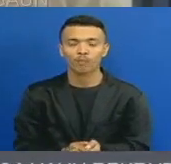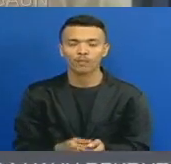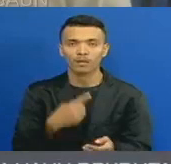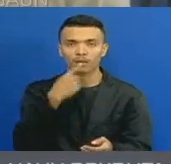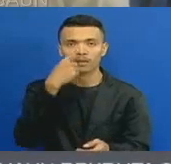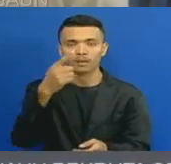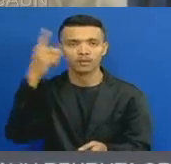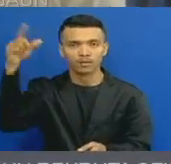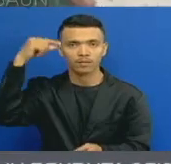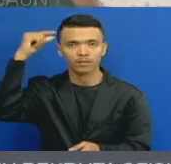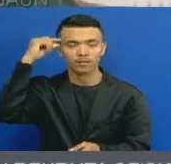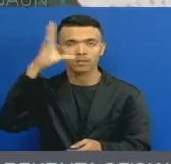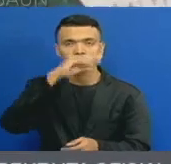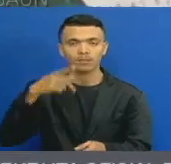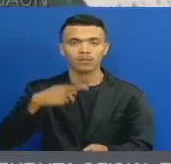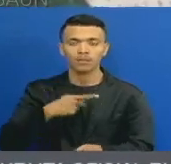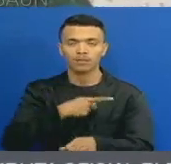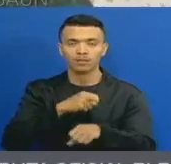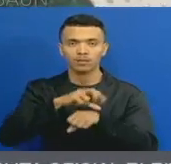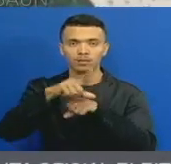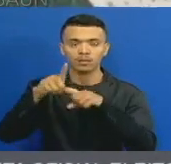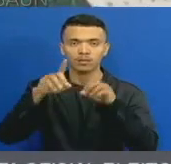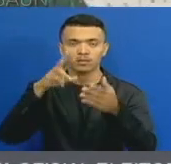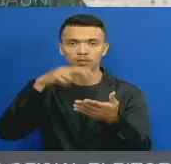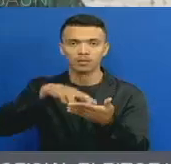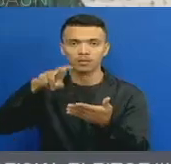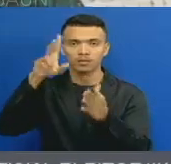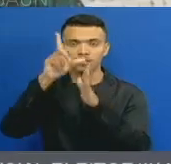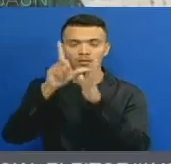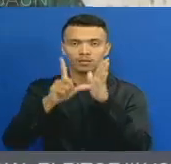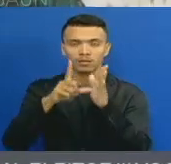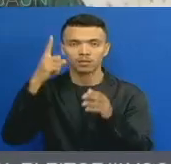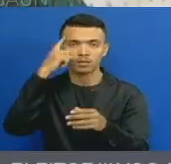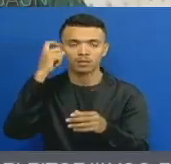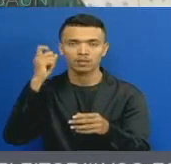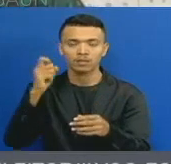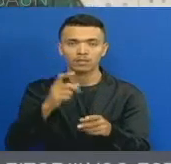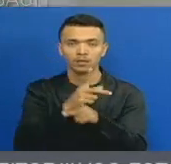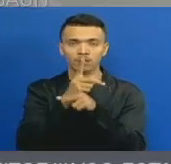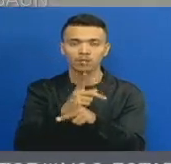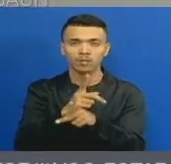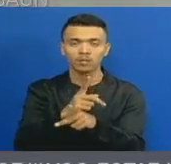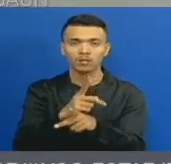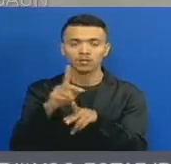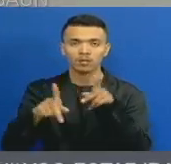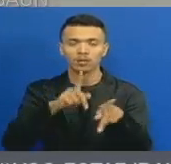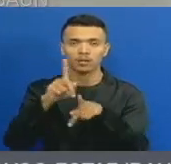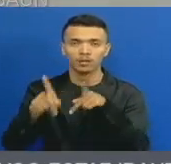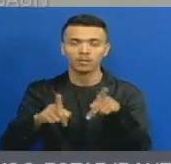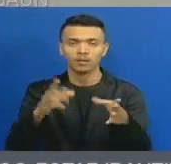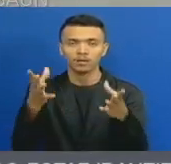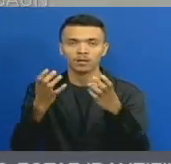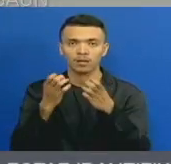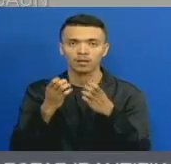confirma, Governo e Parlamento Nacional aprova decreto-lei, com razão fundamento maca, ato assegura no protege individual balunia